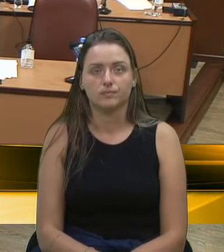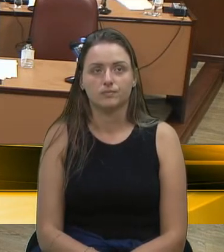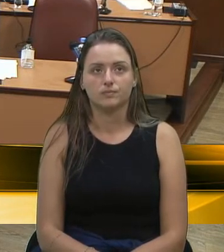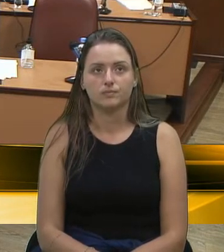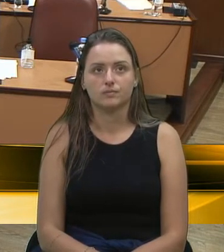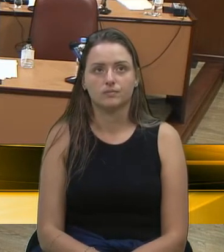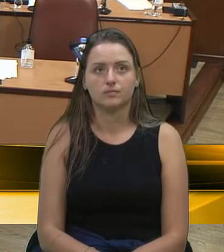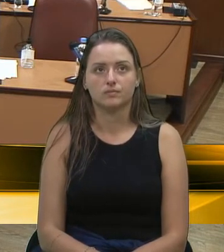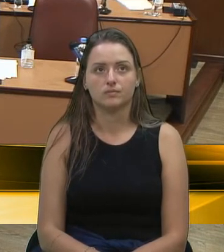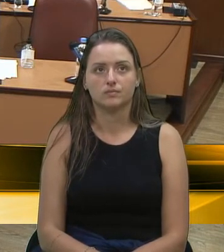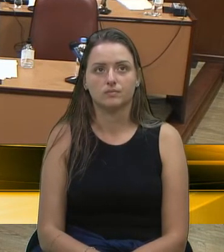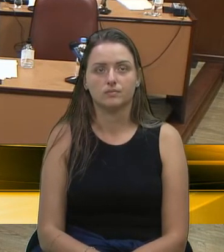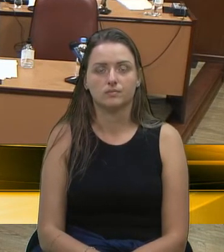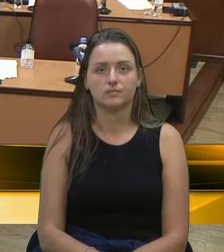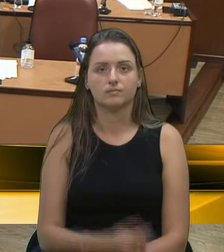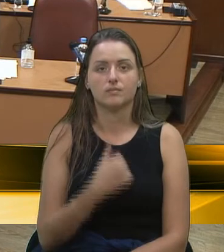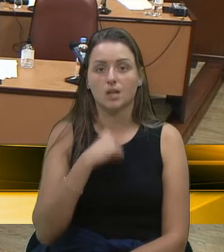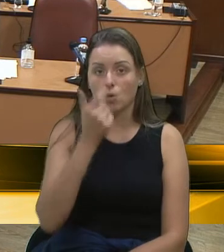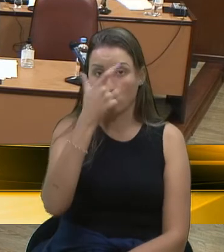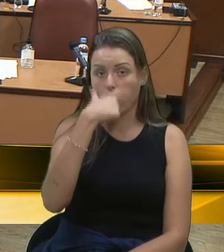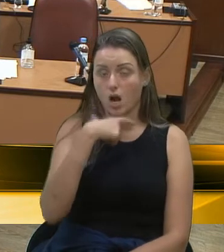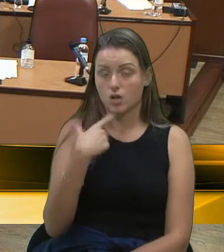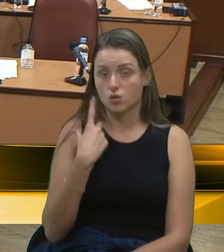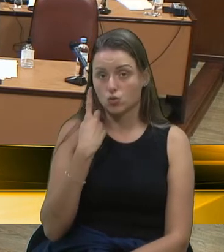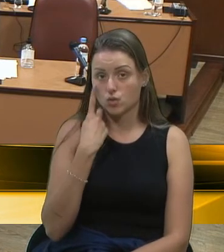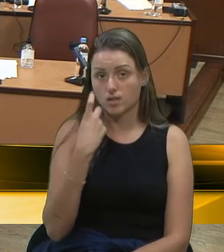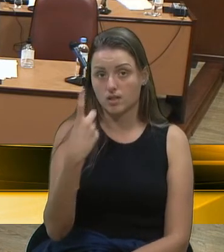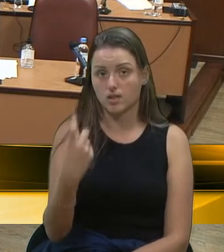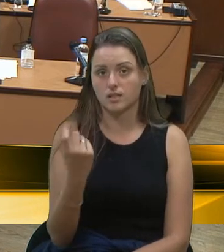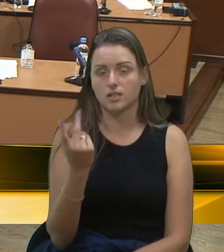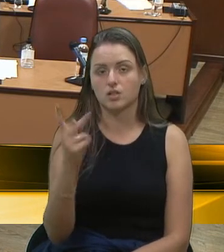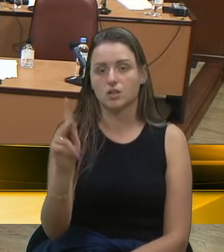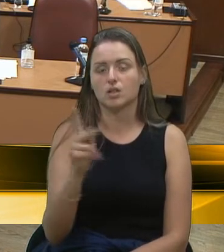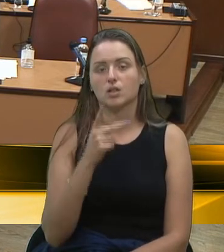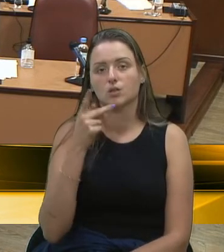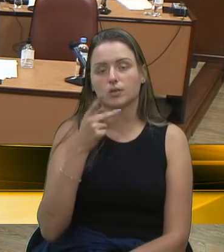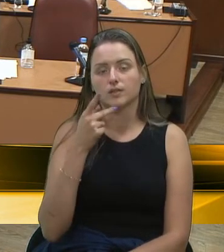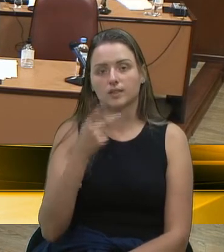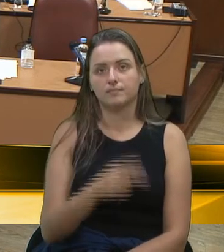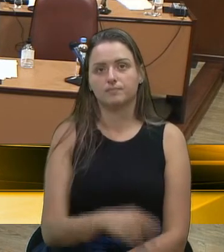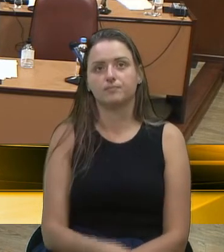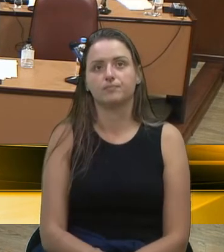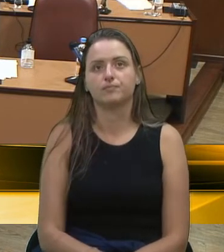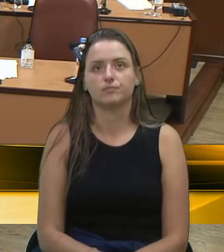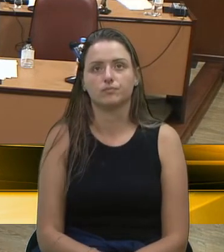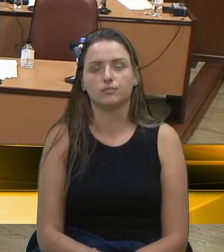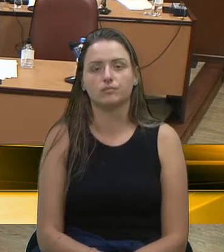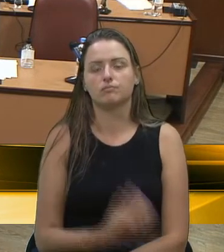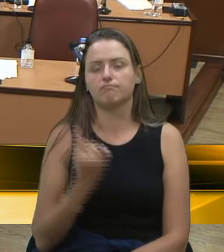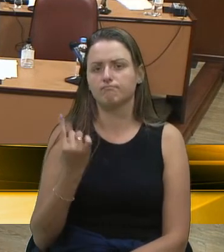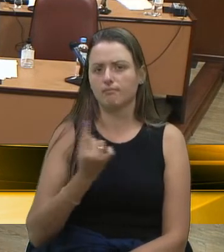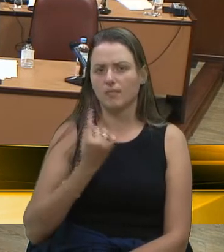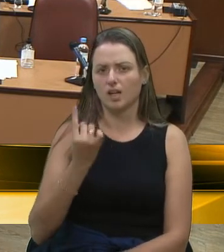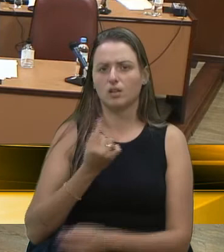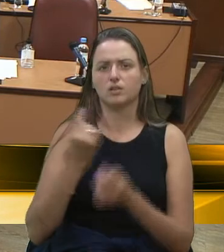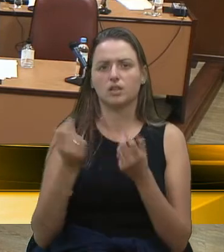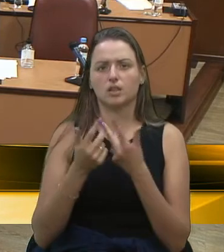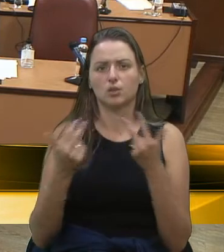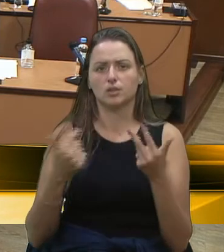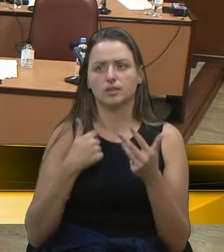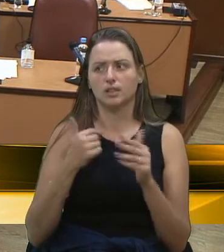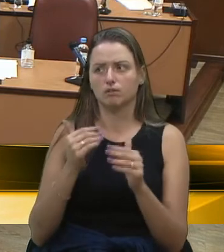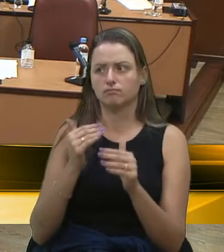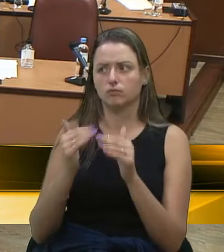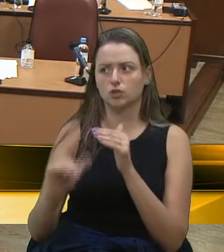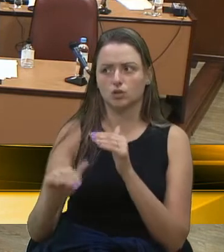Eu acho bastante interessante a colocação do colega. A única coisa que eu posso discordar, eu